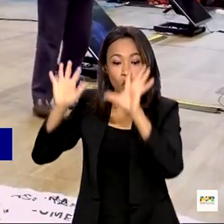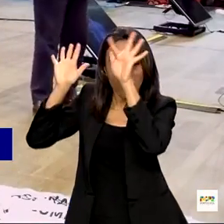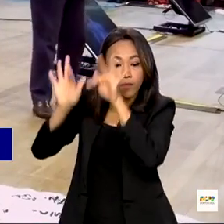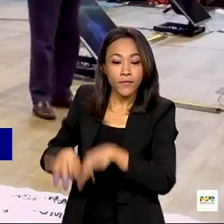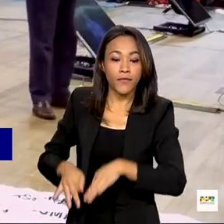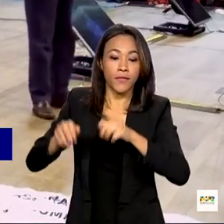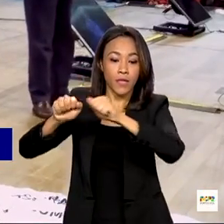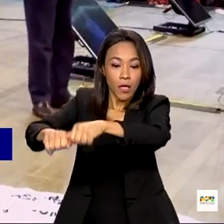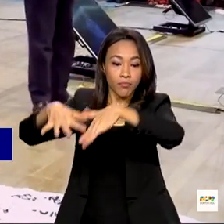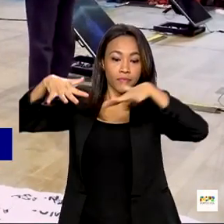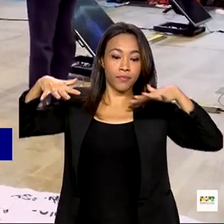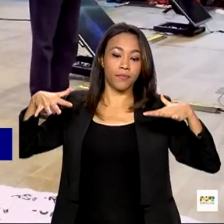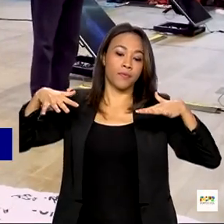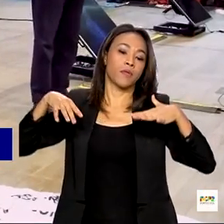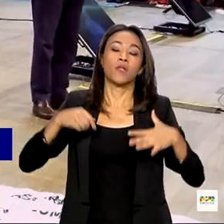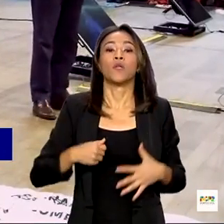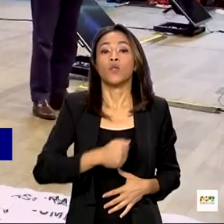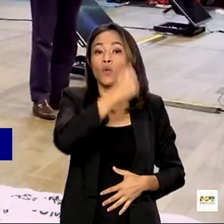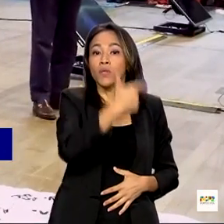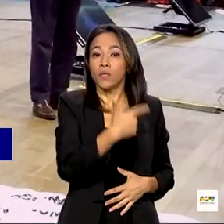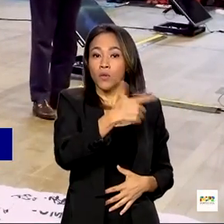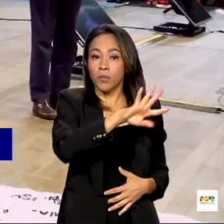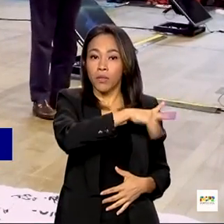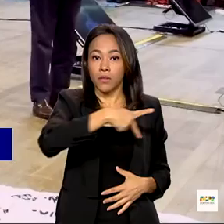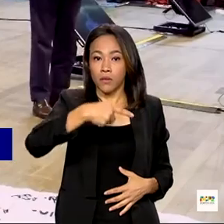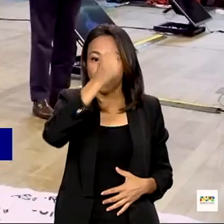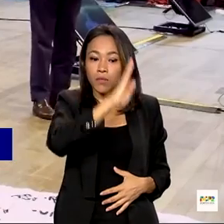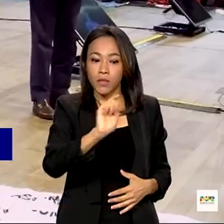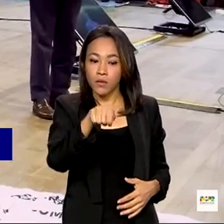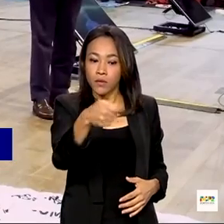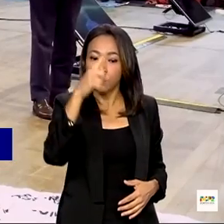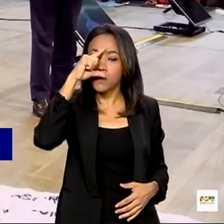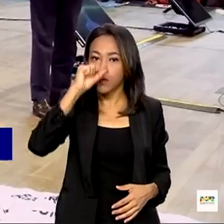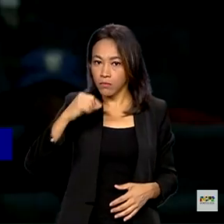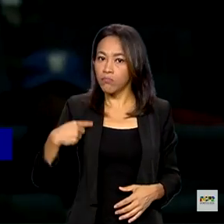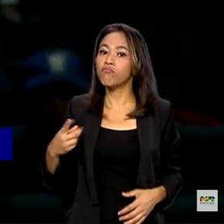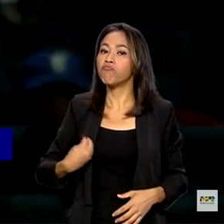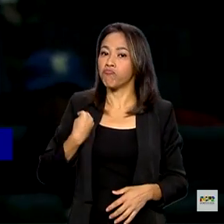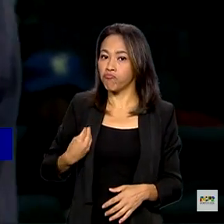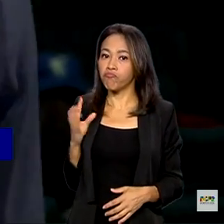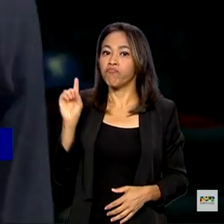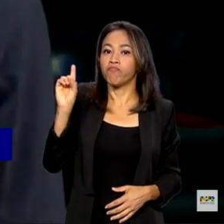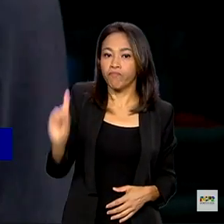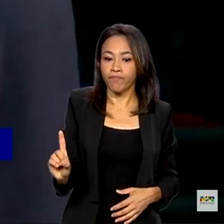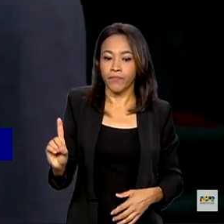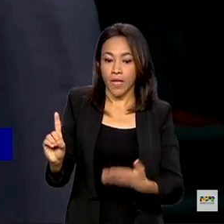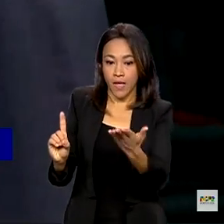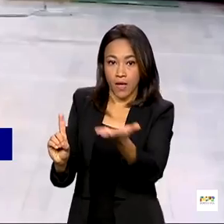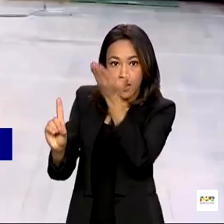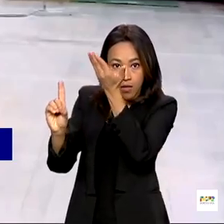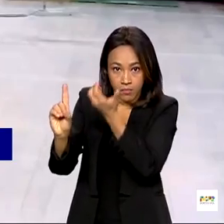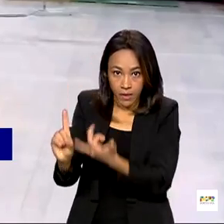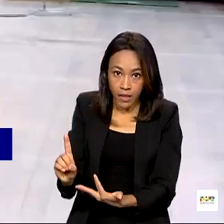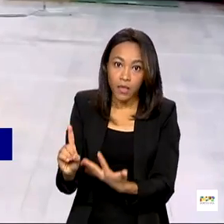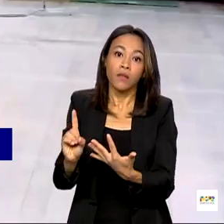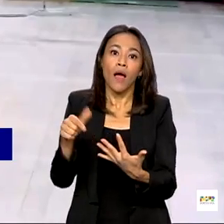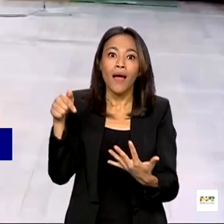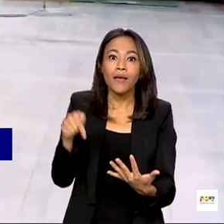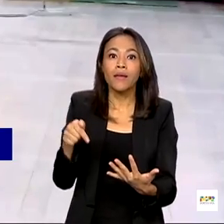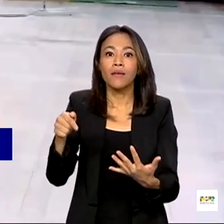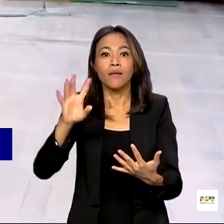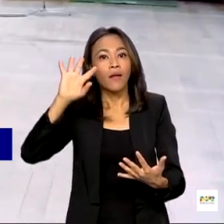das plenárias. O vice-presidente Geraldo Alckmin esteve presente. Aqui está sendo decidido o futuro do